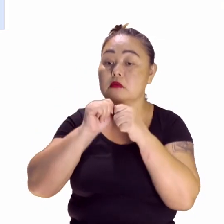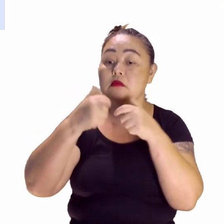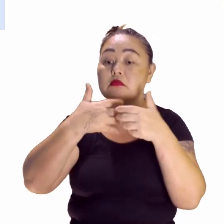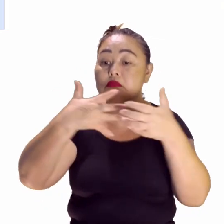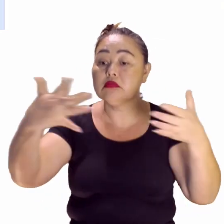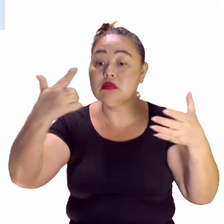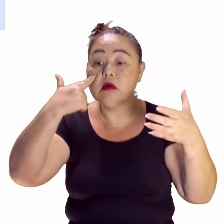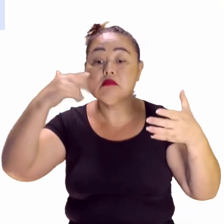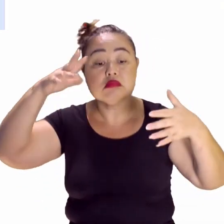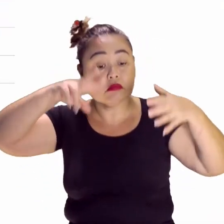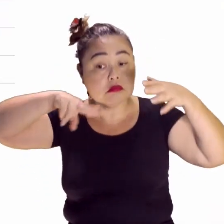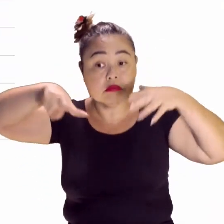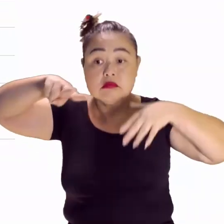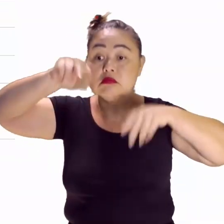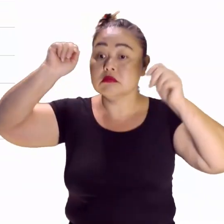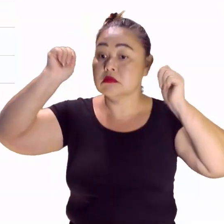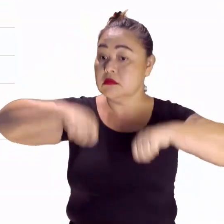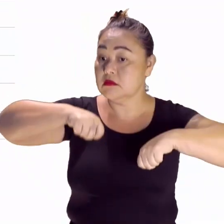Ok?